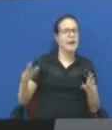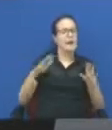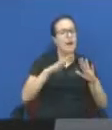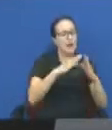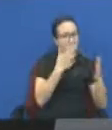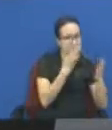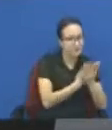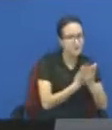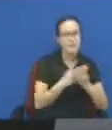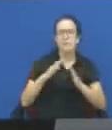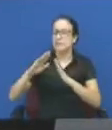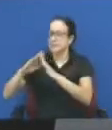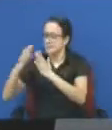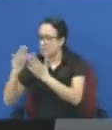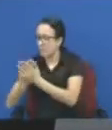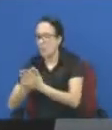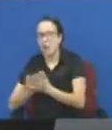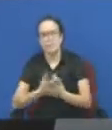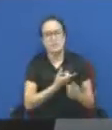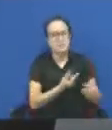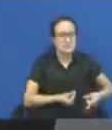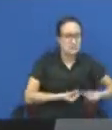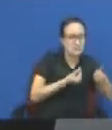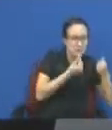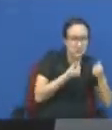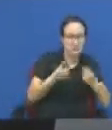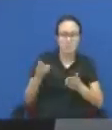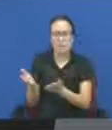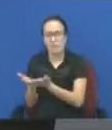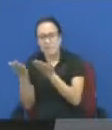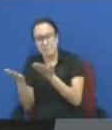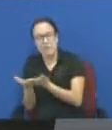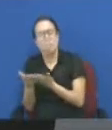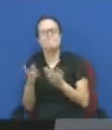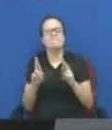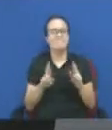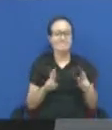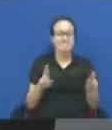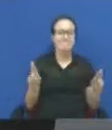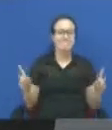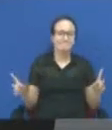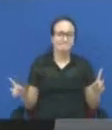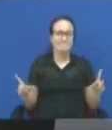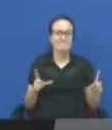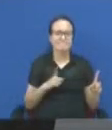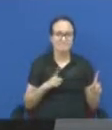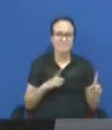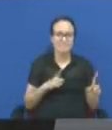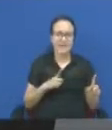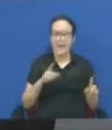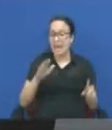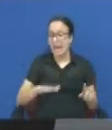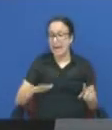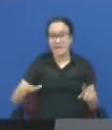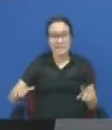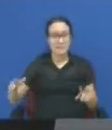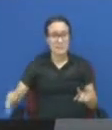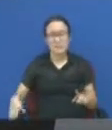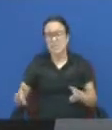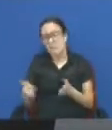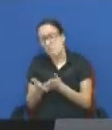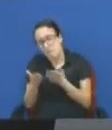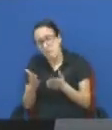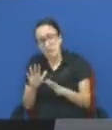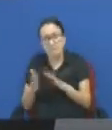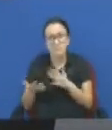não teve a oportunidade da escola de desenvolver todo o seu potencial, até da questão psíquica, pedagógica, a